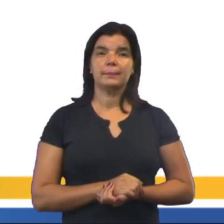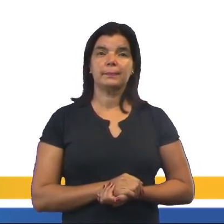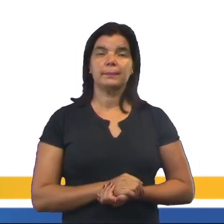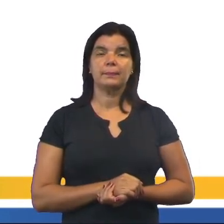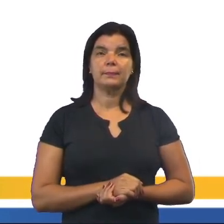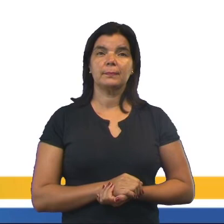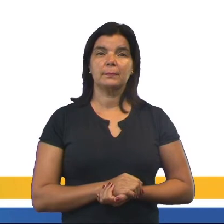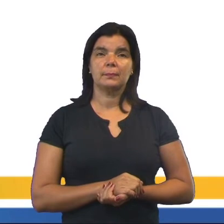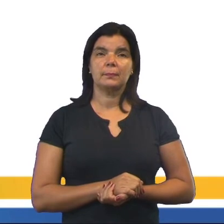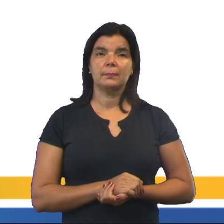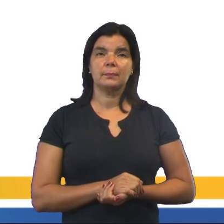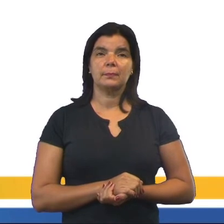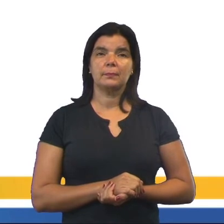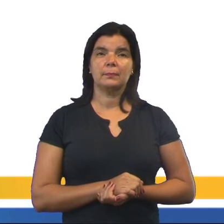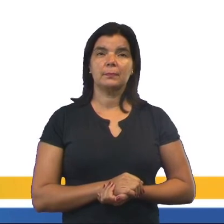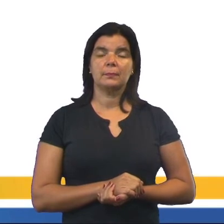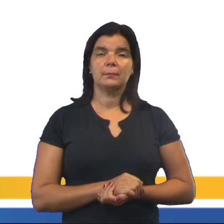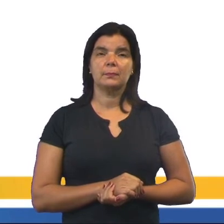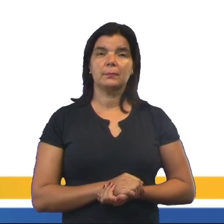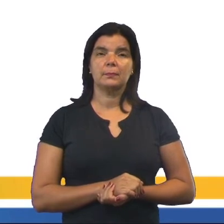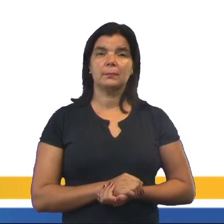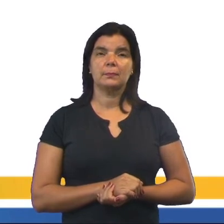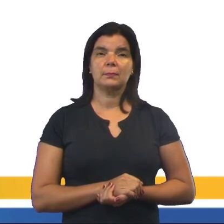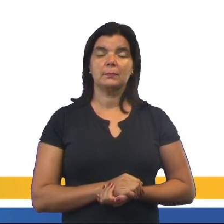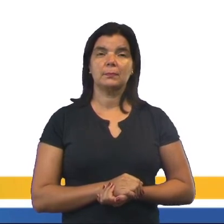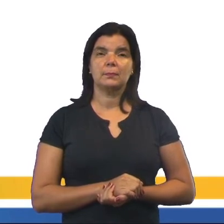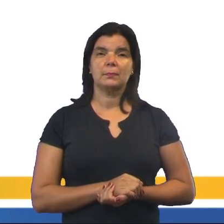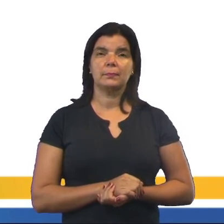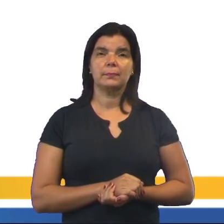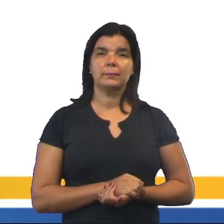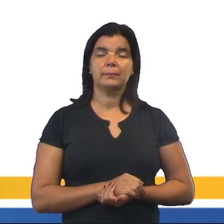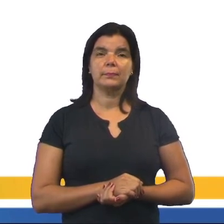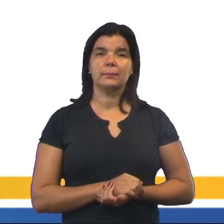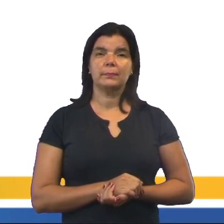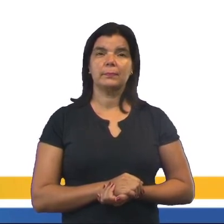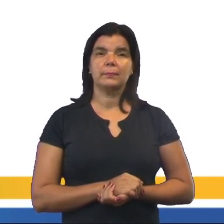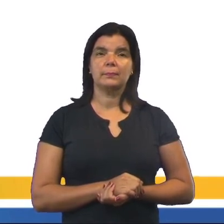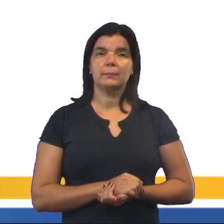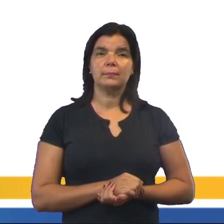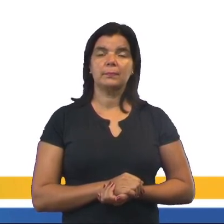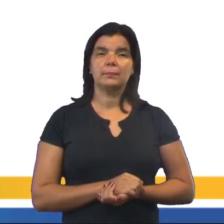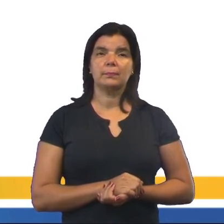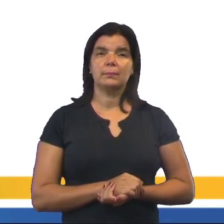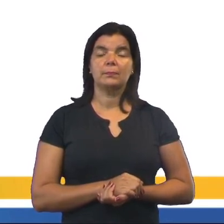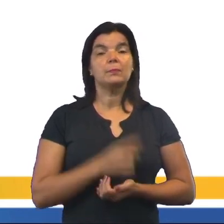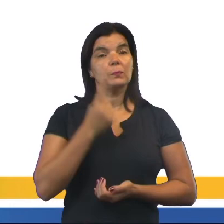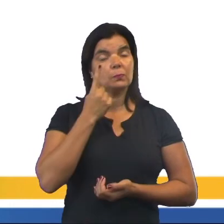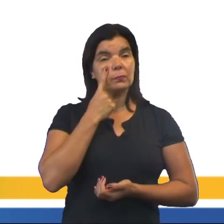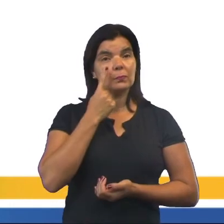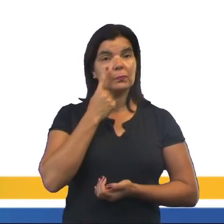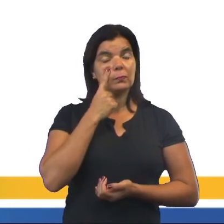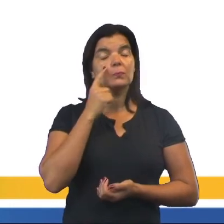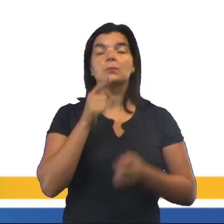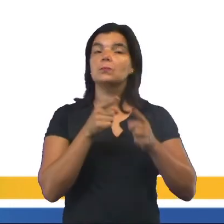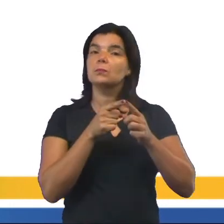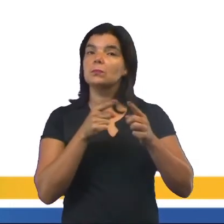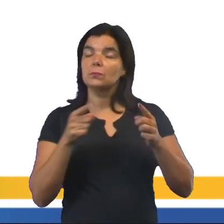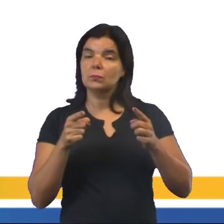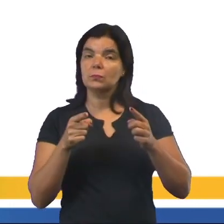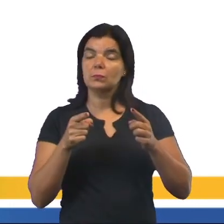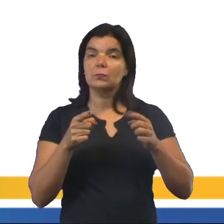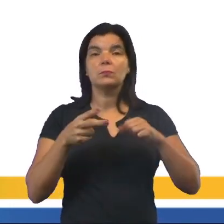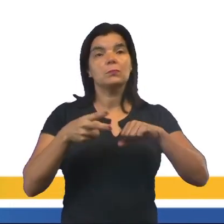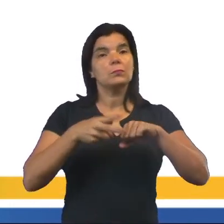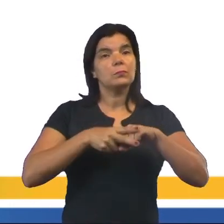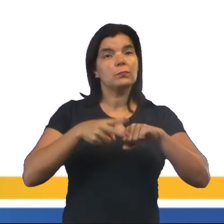Letra C, last week. Ou letra D, every day. Novamente, nós temos que observar o período, o